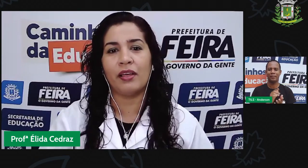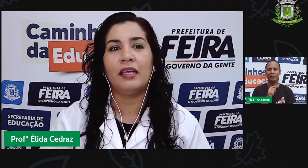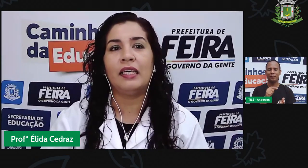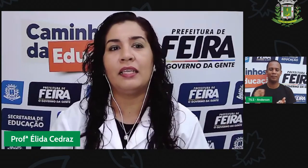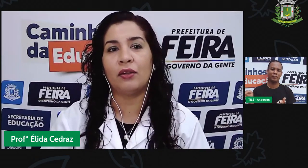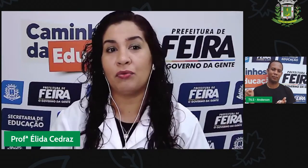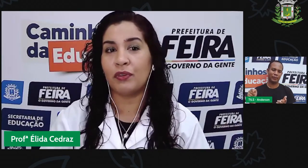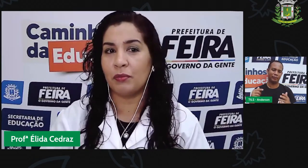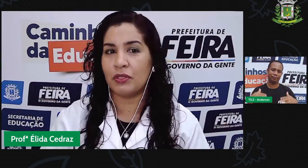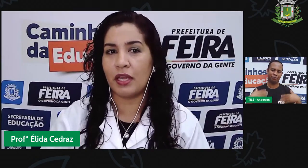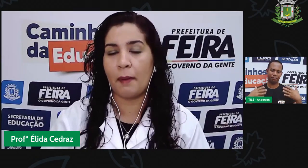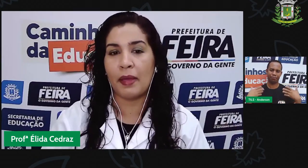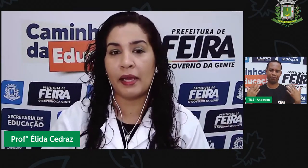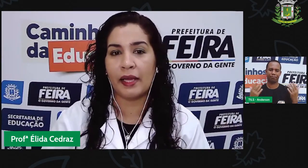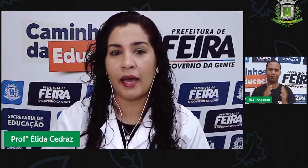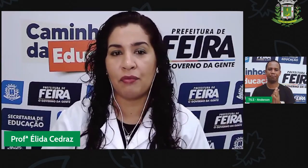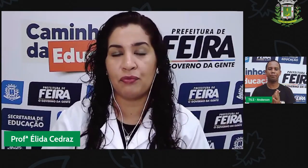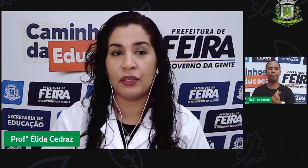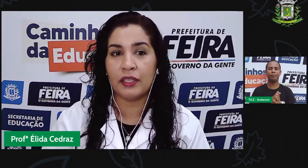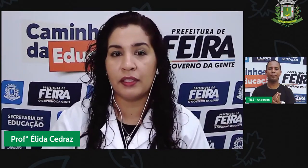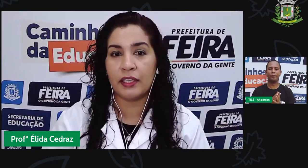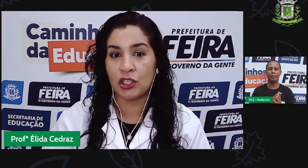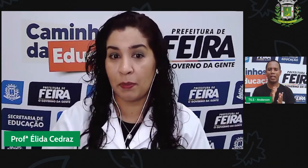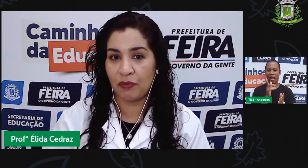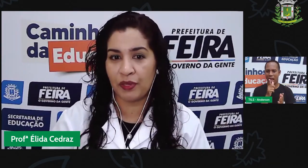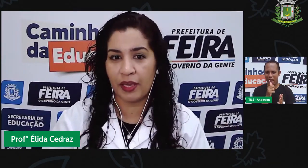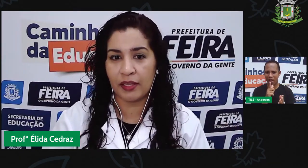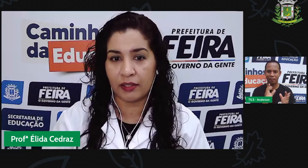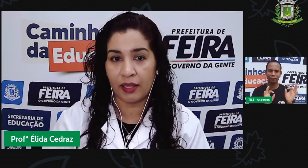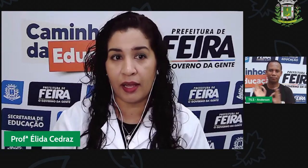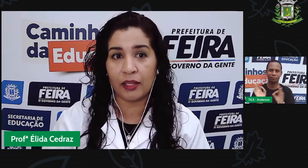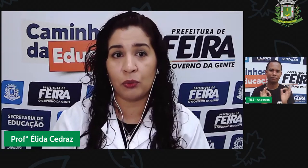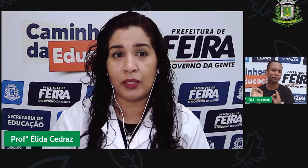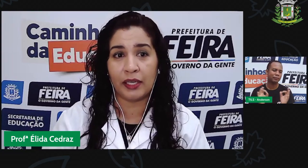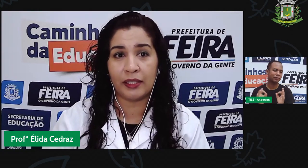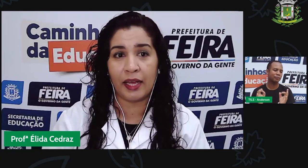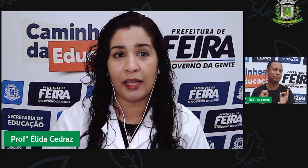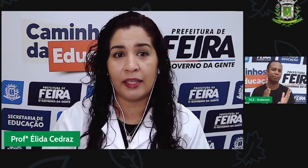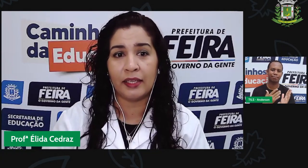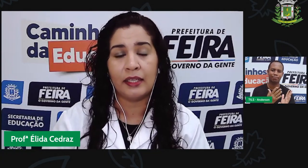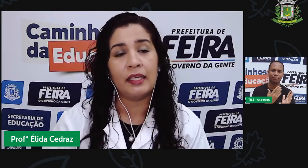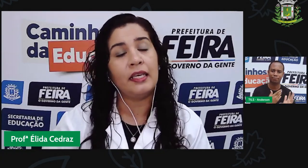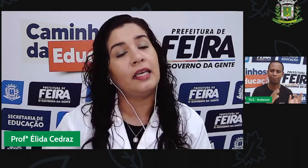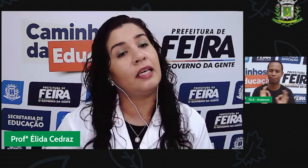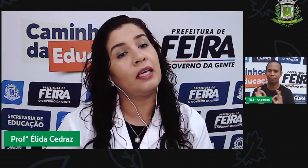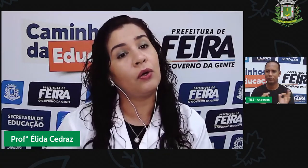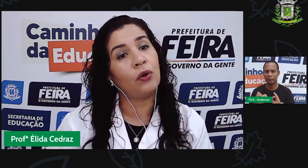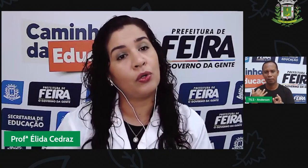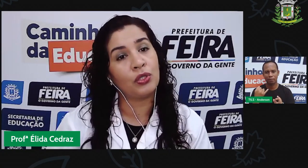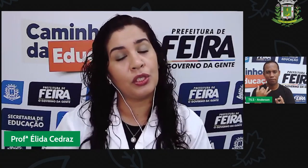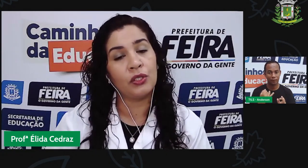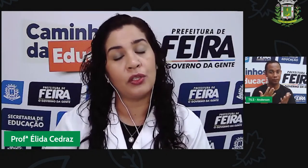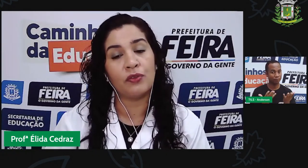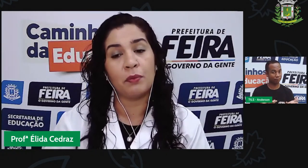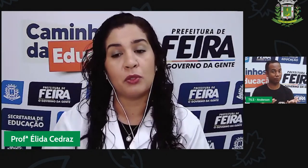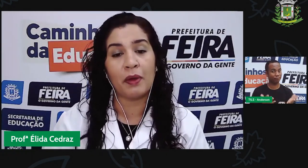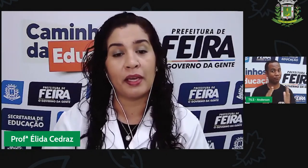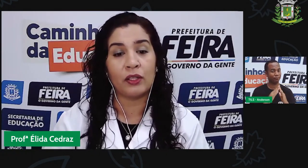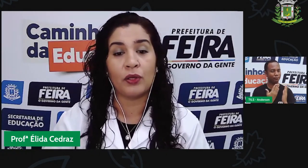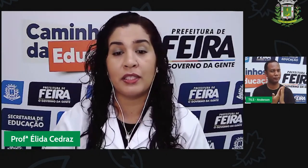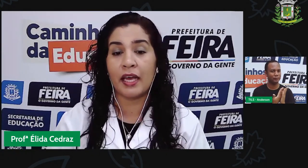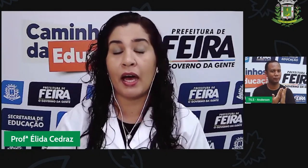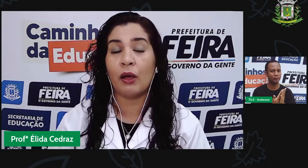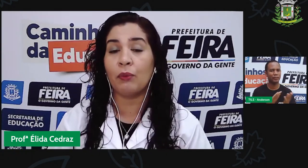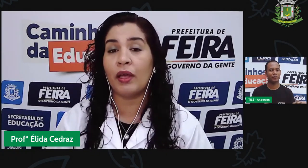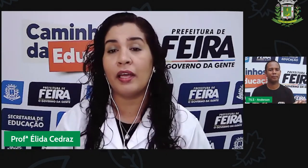uma aula? Então vamos lá, pega a garrafinha, deixa aí para ficar hidratado, hidratada. E hoje nós vamos